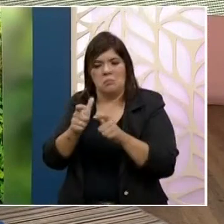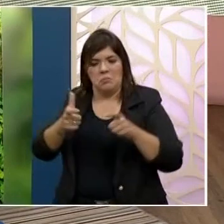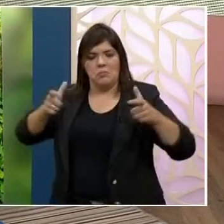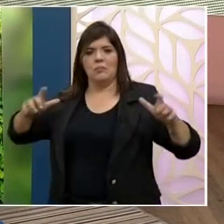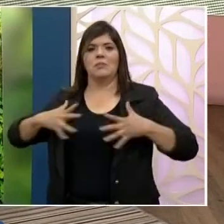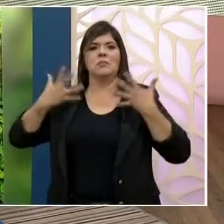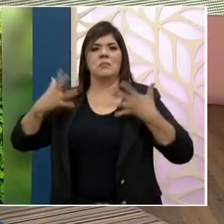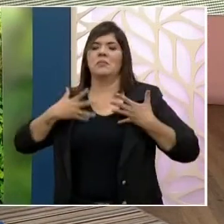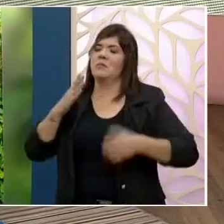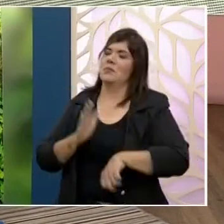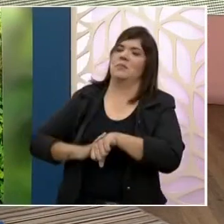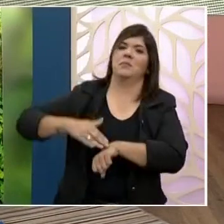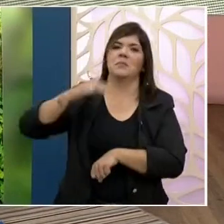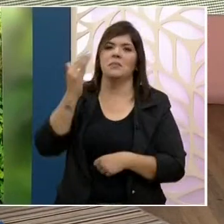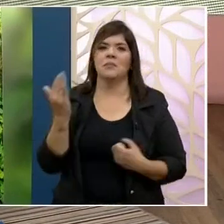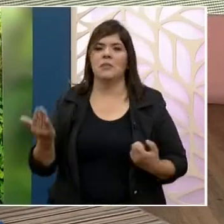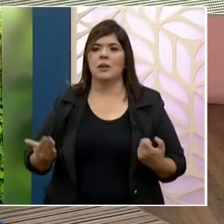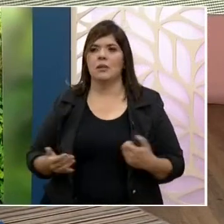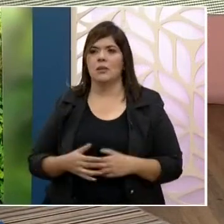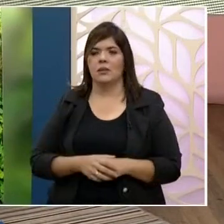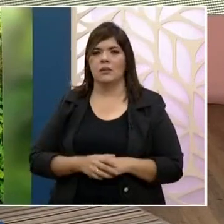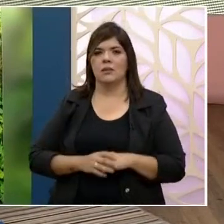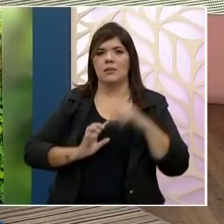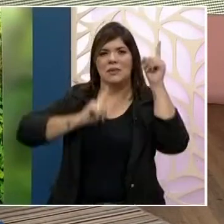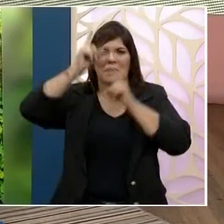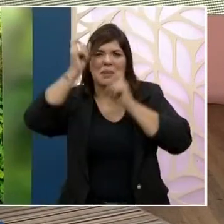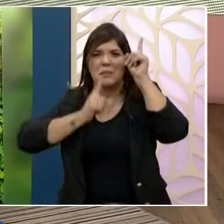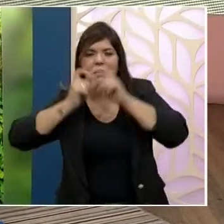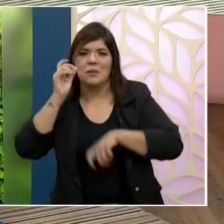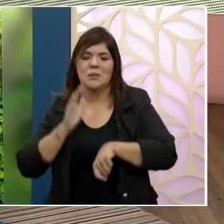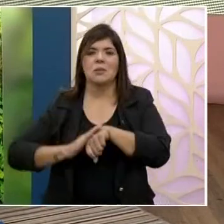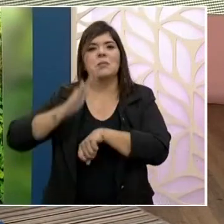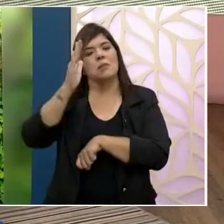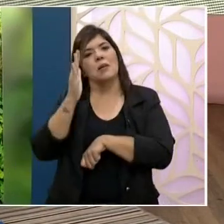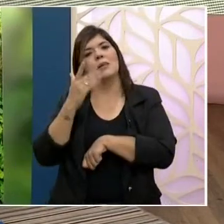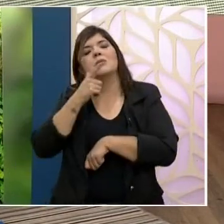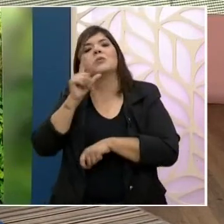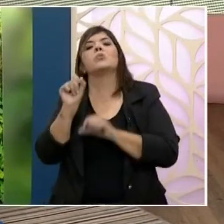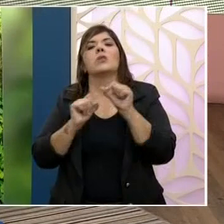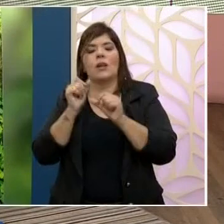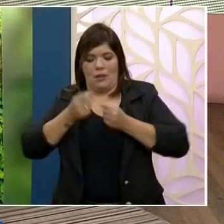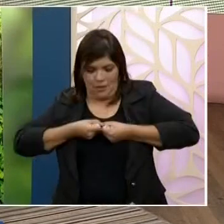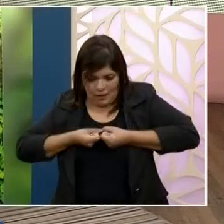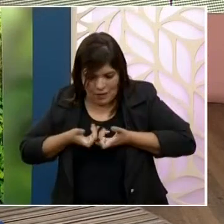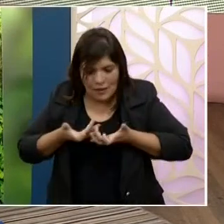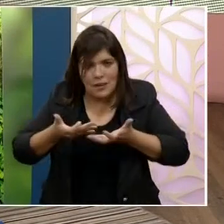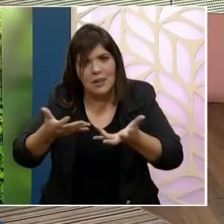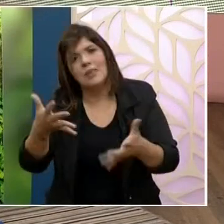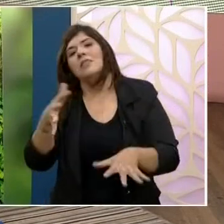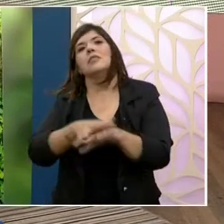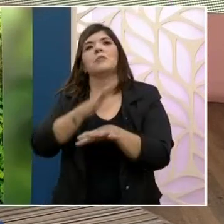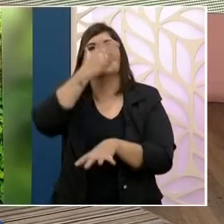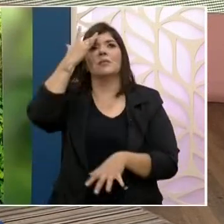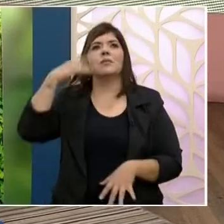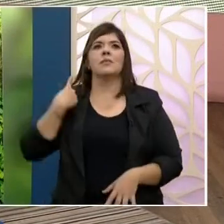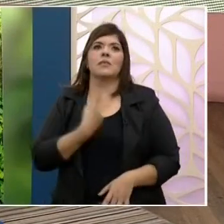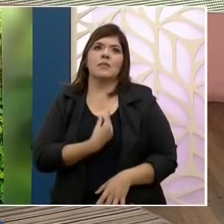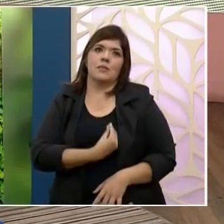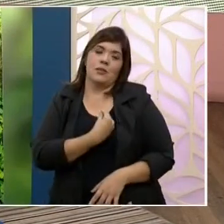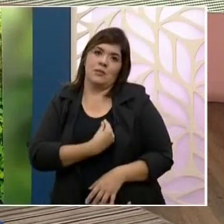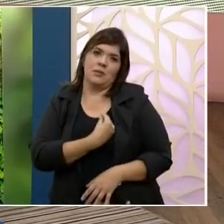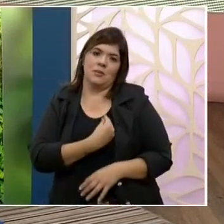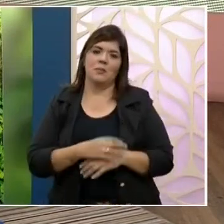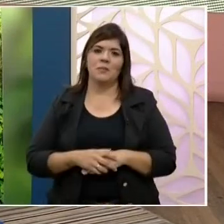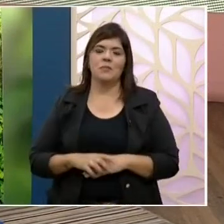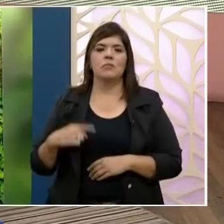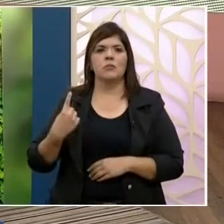mais alegria, né? E mexer muito o rosto. A ideia é que a gente consiga incluir o máximo de pessoas Exatamente. Na nossa vida. Então, que a gente